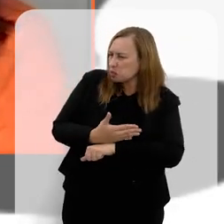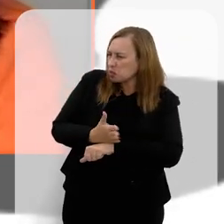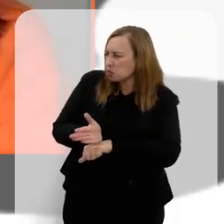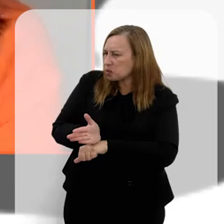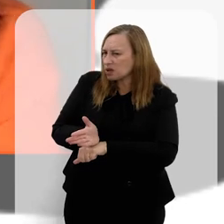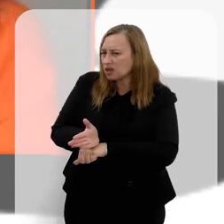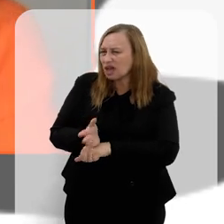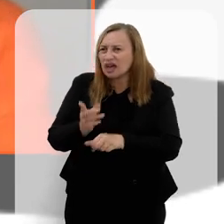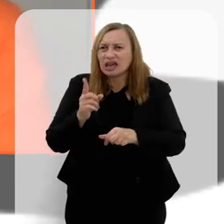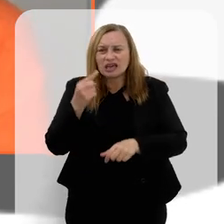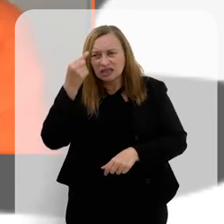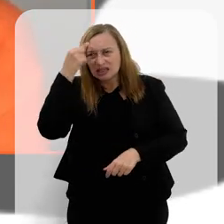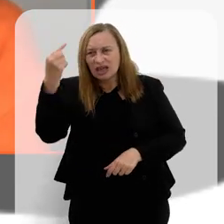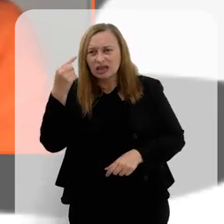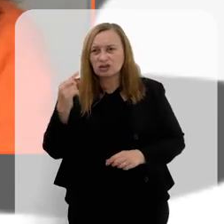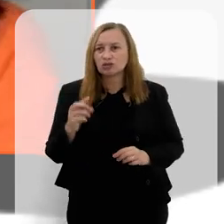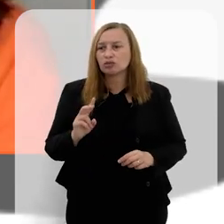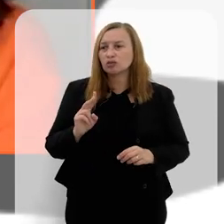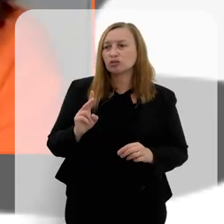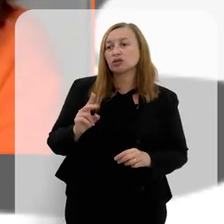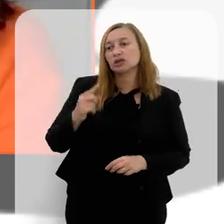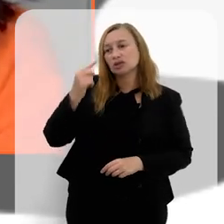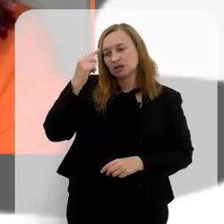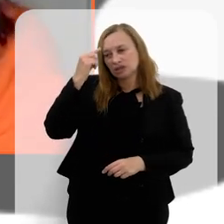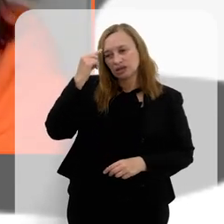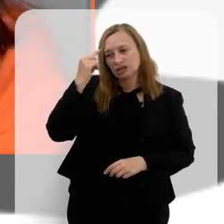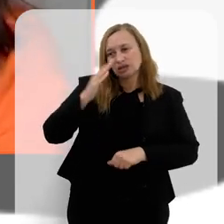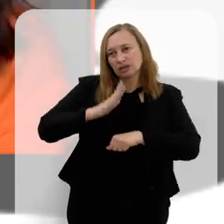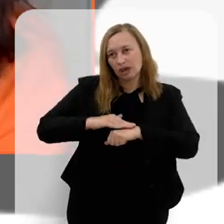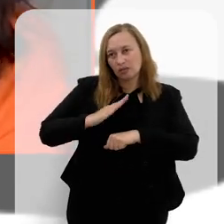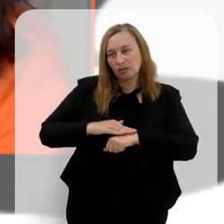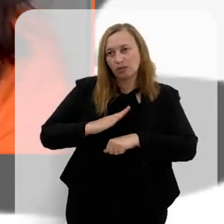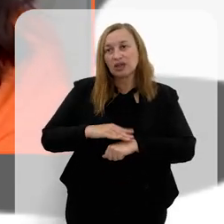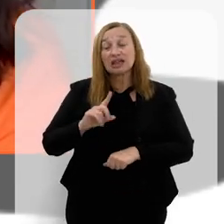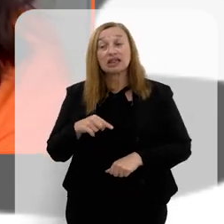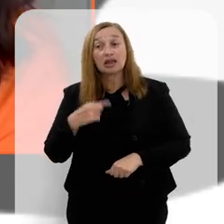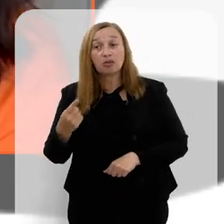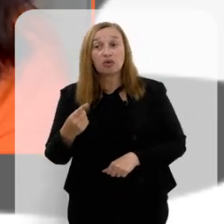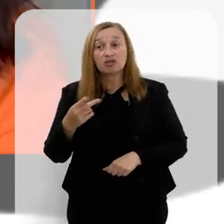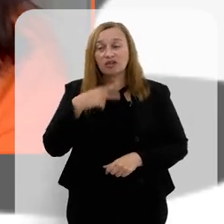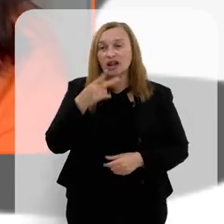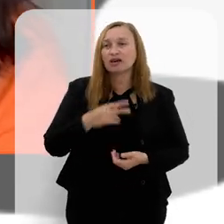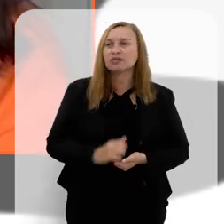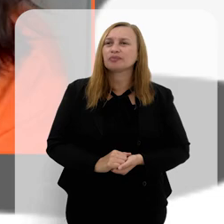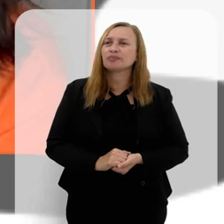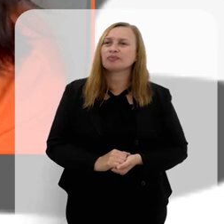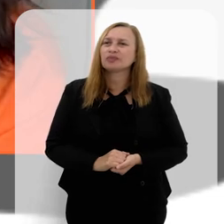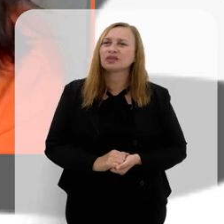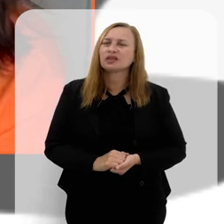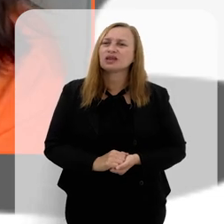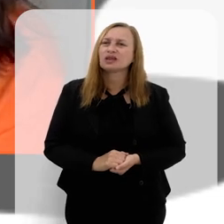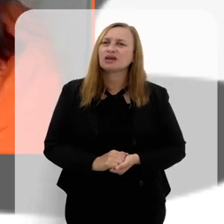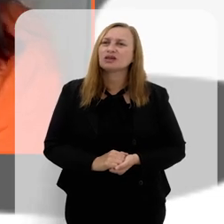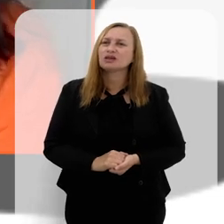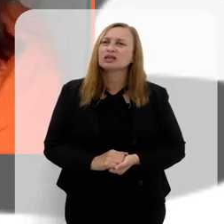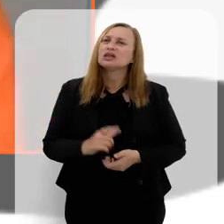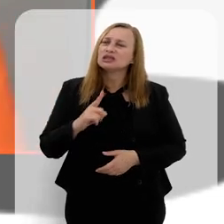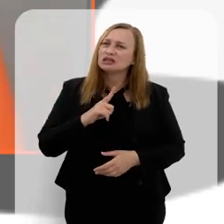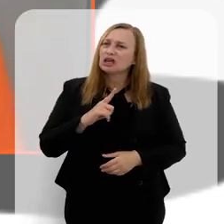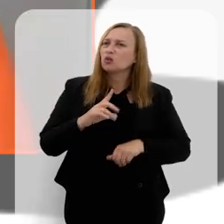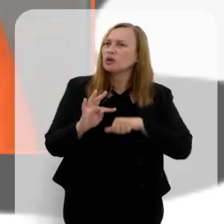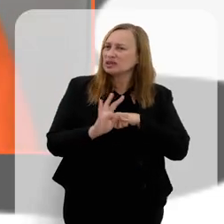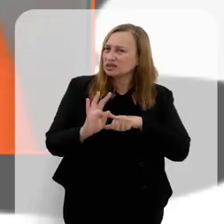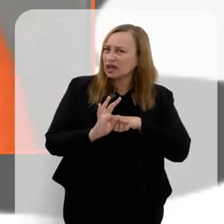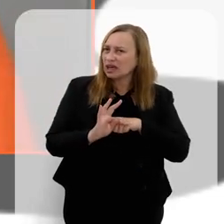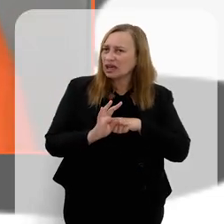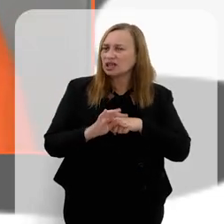dá ideias de questionamentos sobre o tempo. Aí depois ele fala. Aí